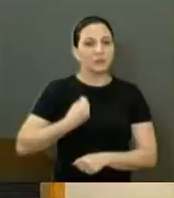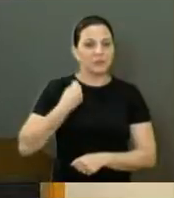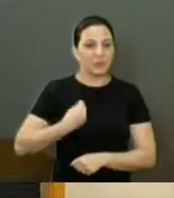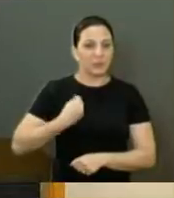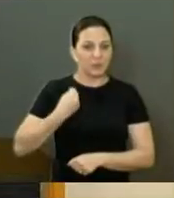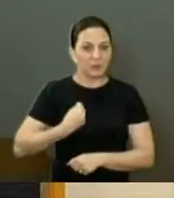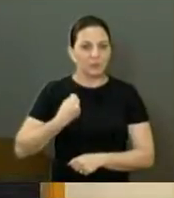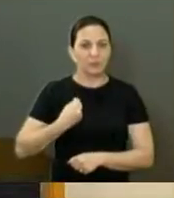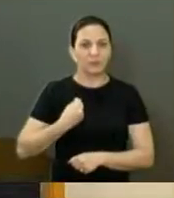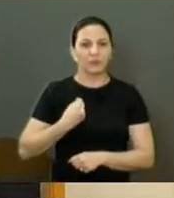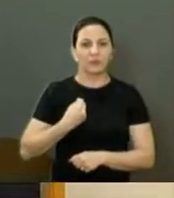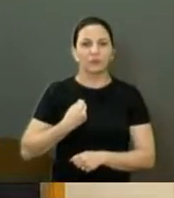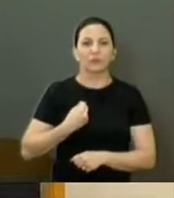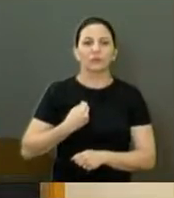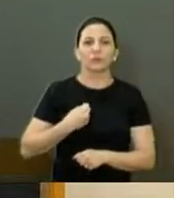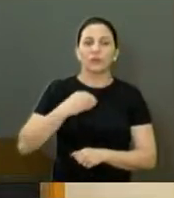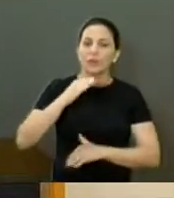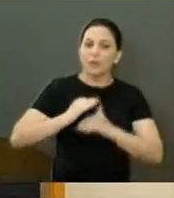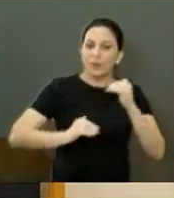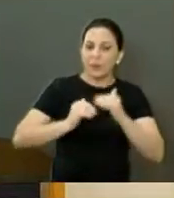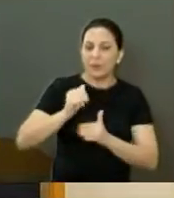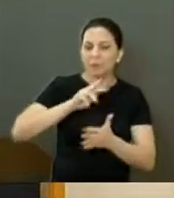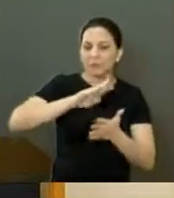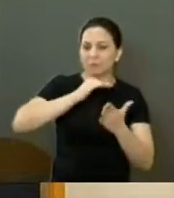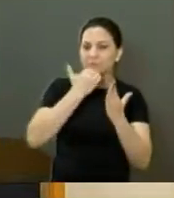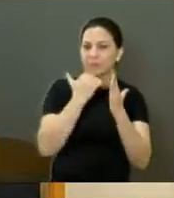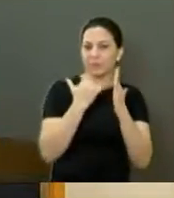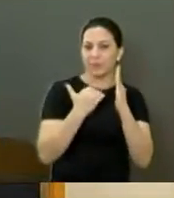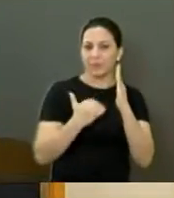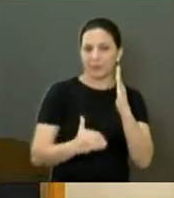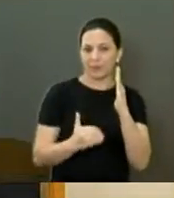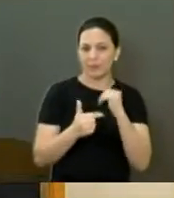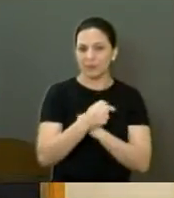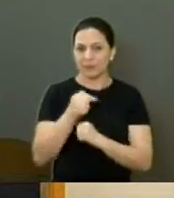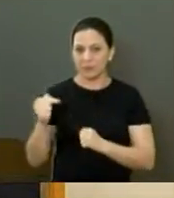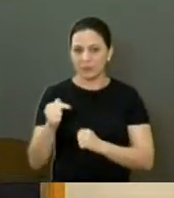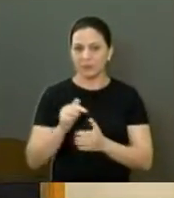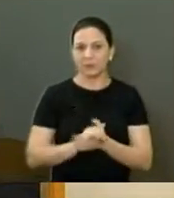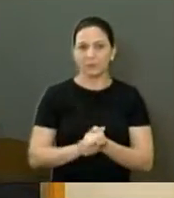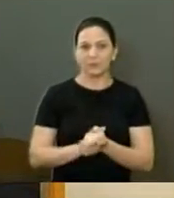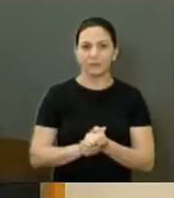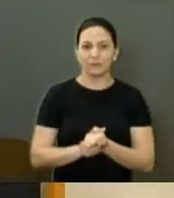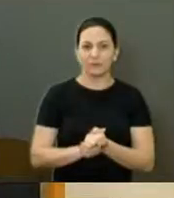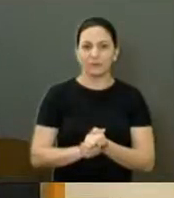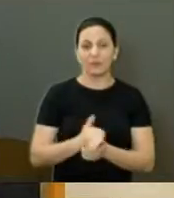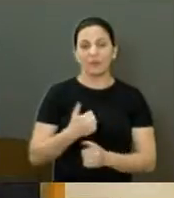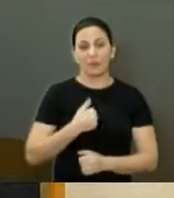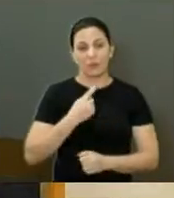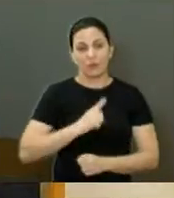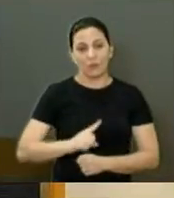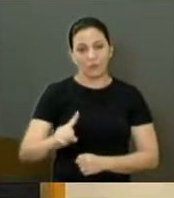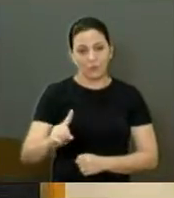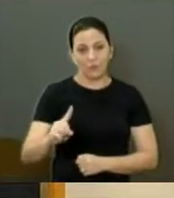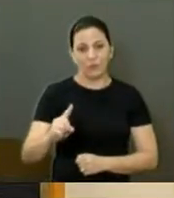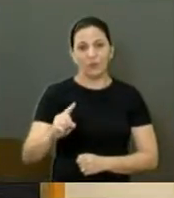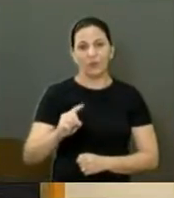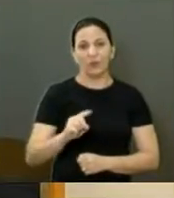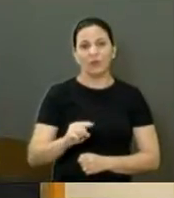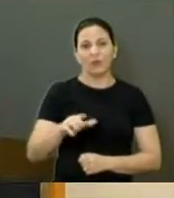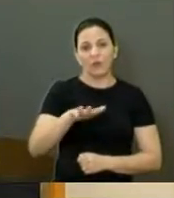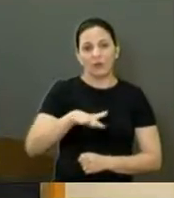dessas nossas ações que foram propostas. Também estive nas unidades de saúde